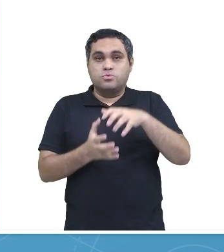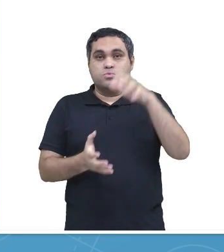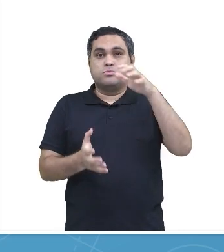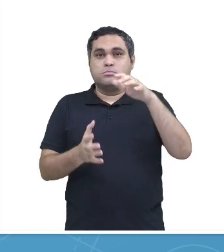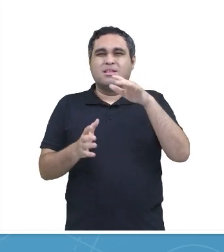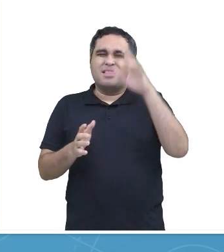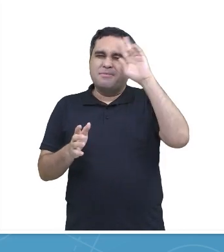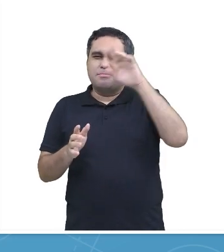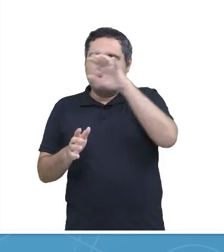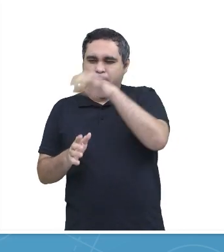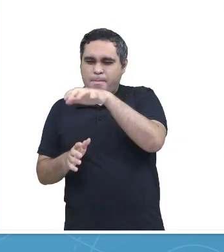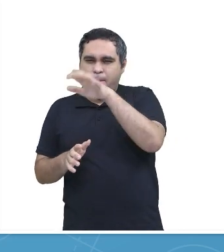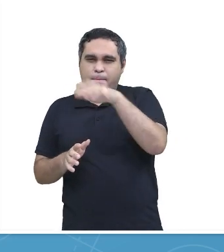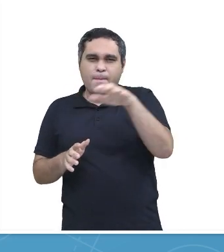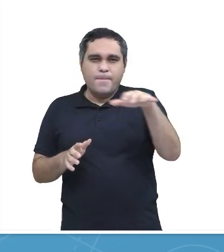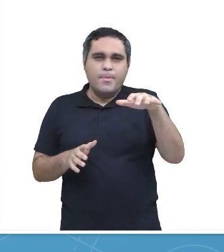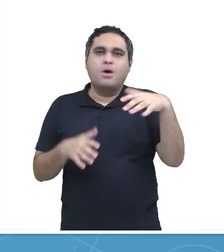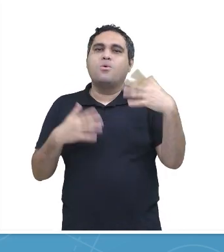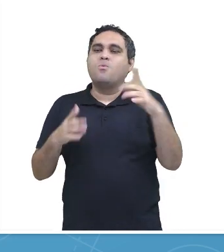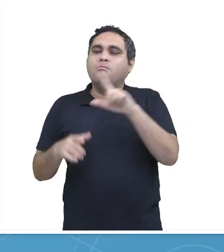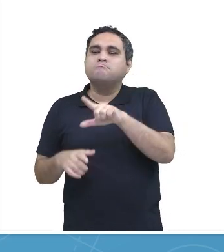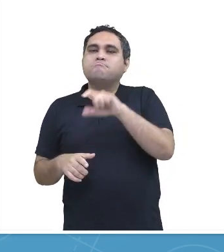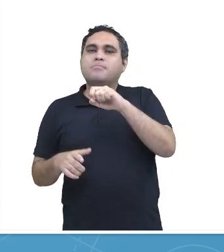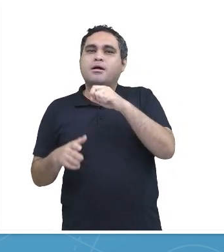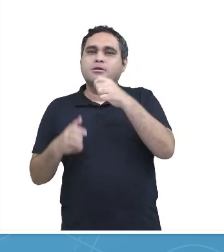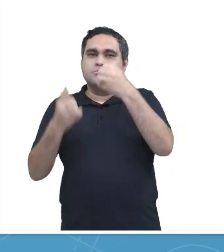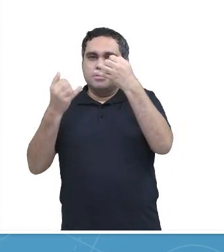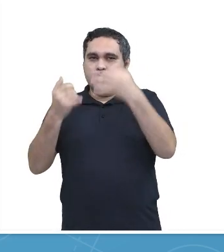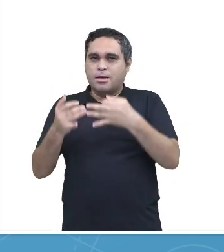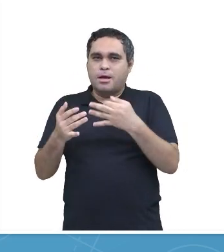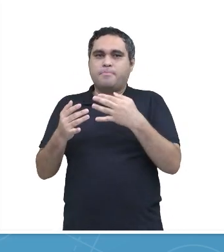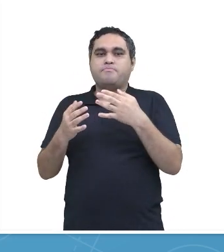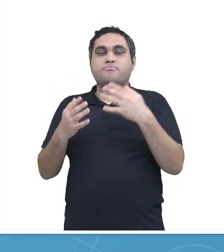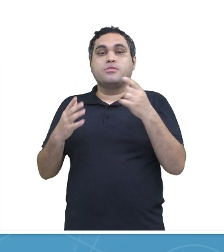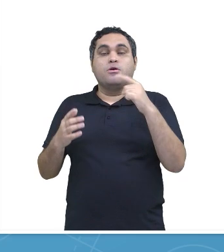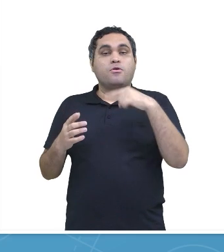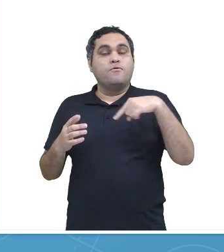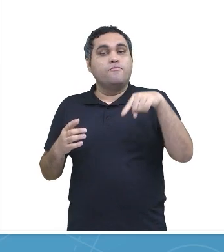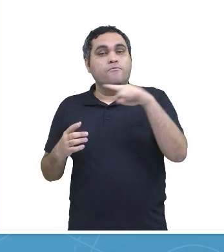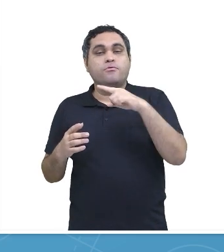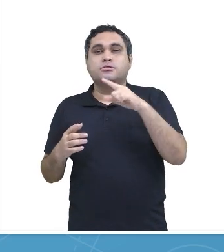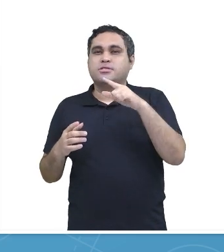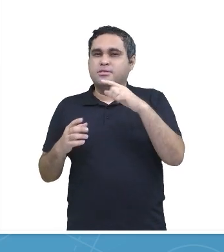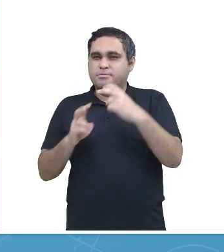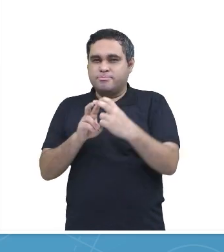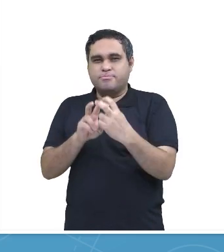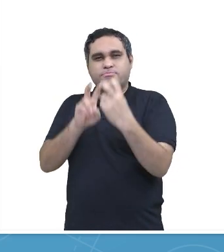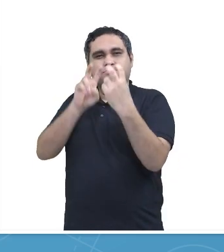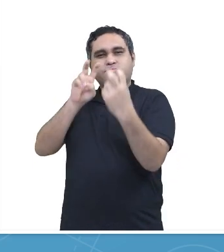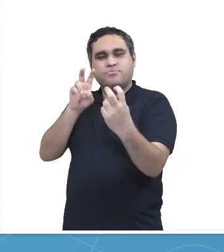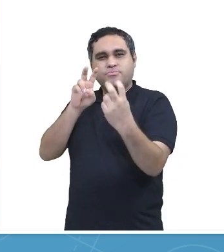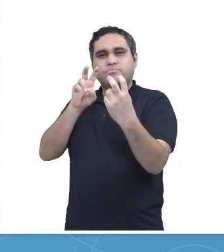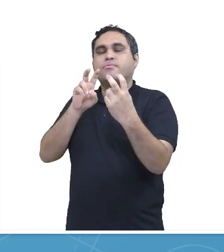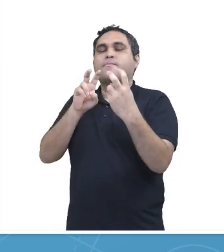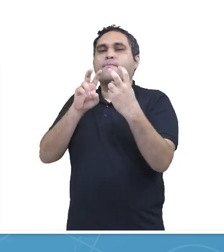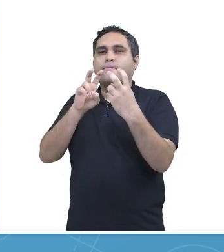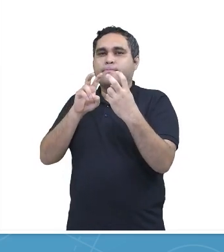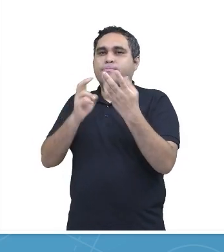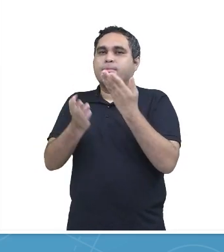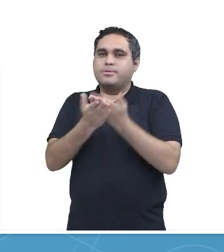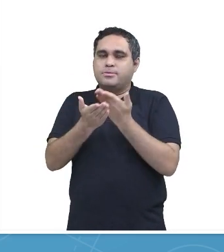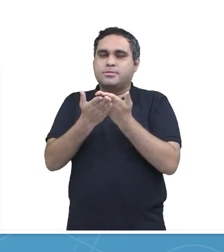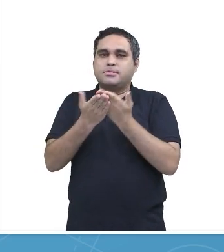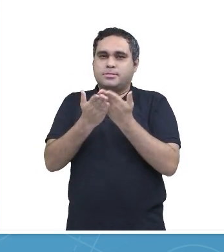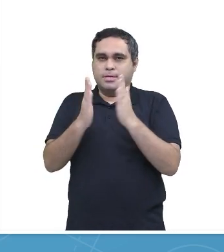escola, ou melhor, né? No caso, vocês que estão aí em home office, em homeschool, né? Estudando aula em